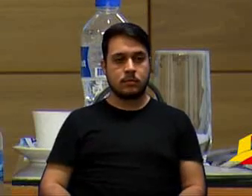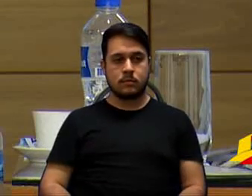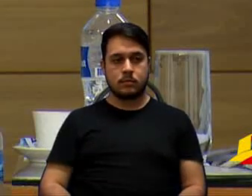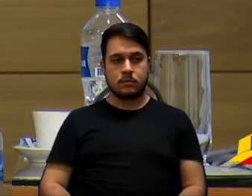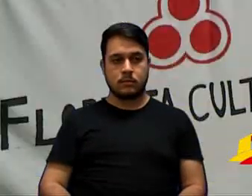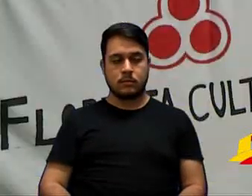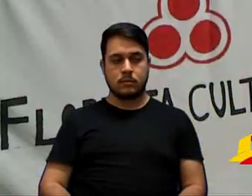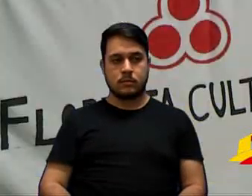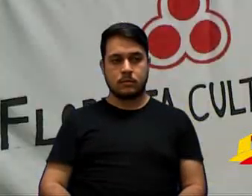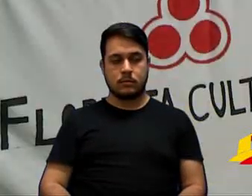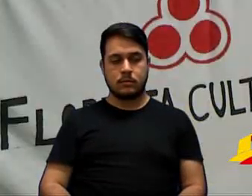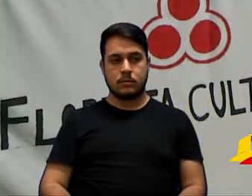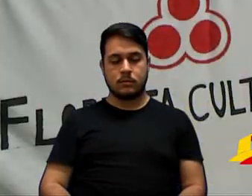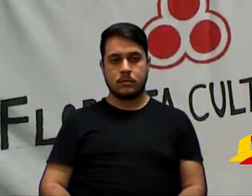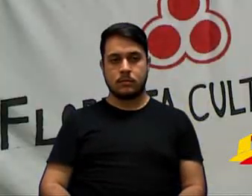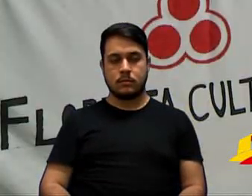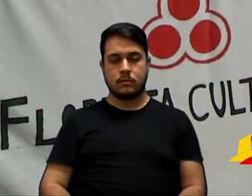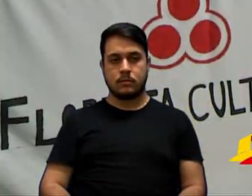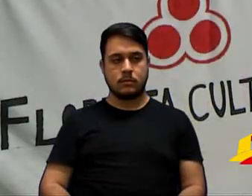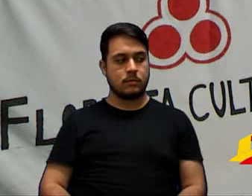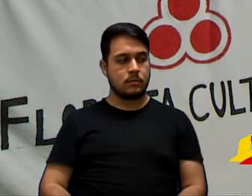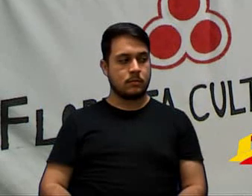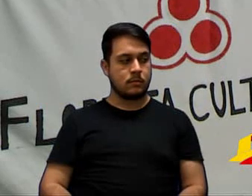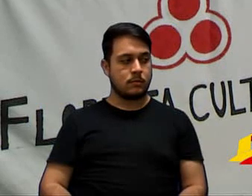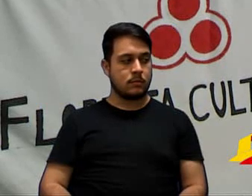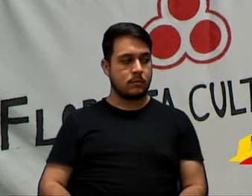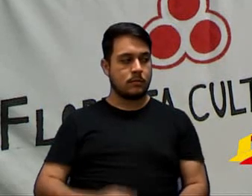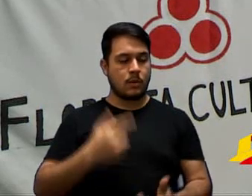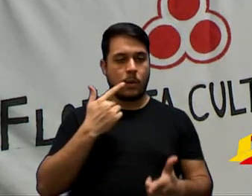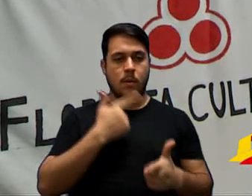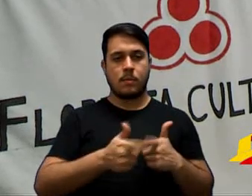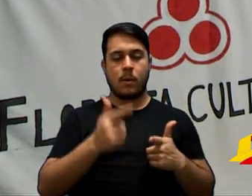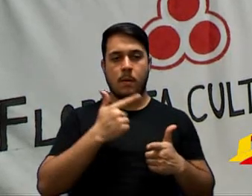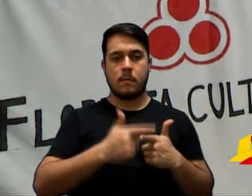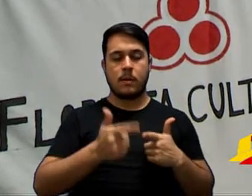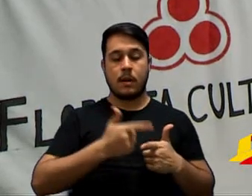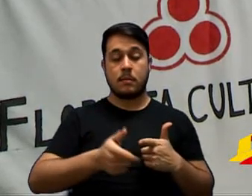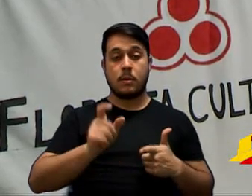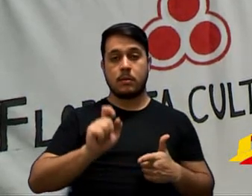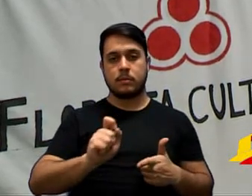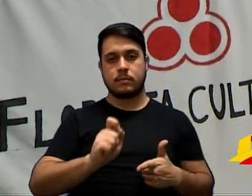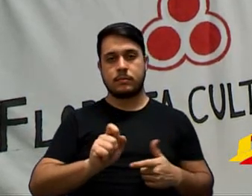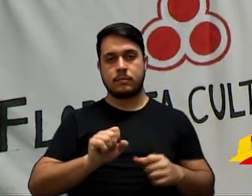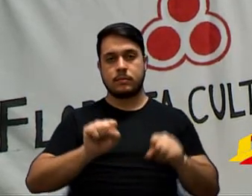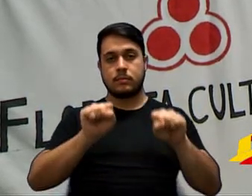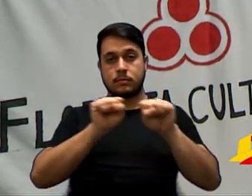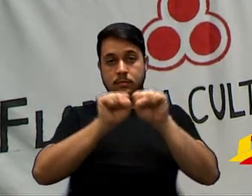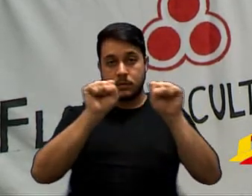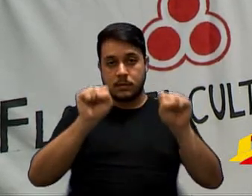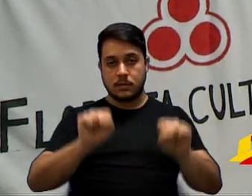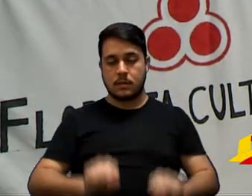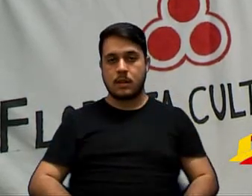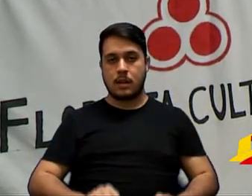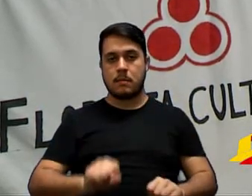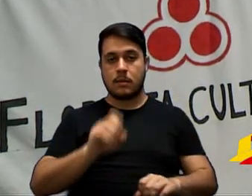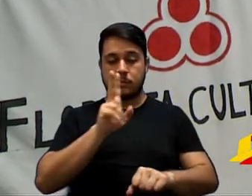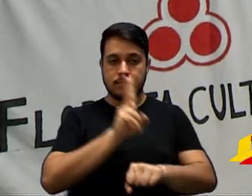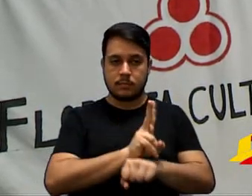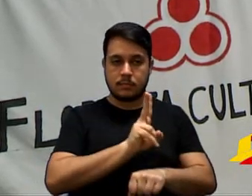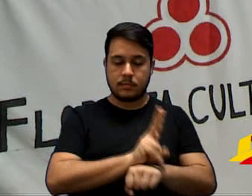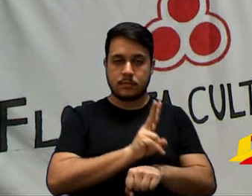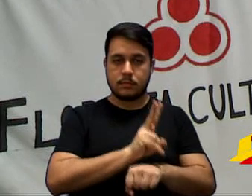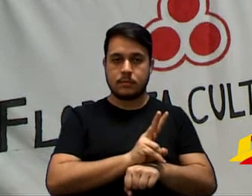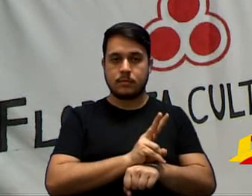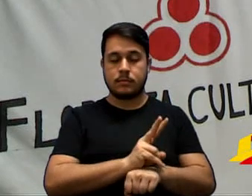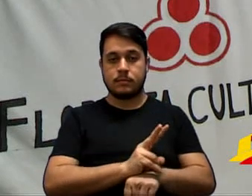dentro do que foi colocado para ele o problema concreto sistema de preservação proponho